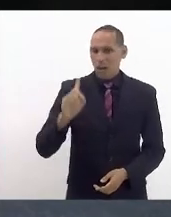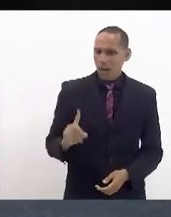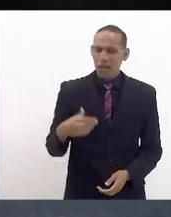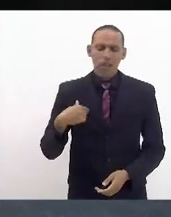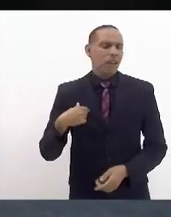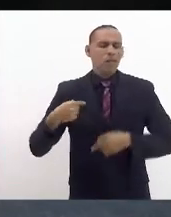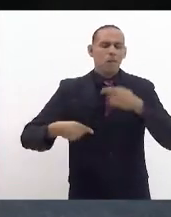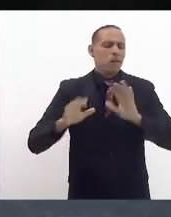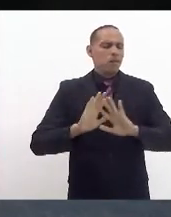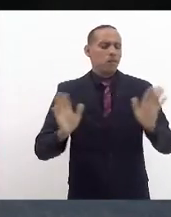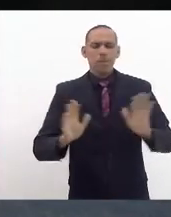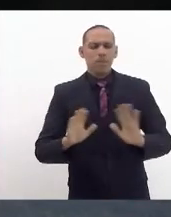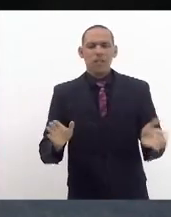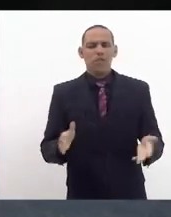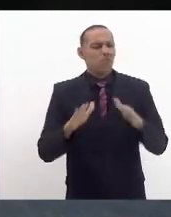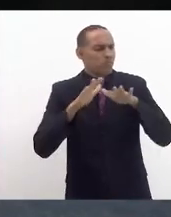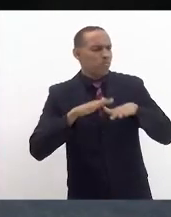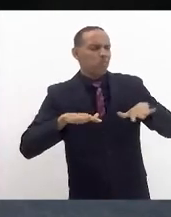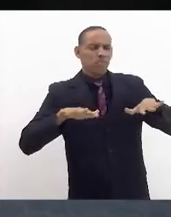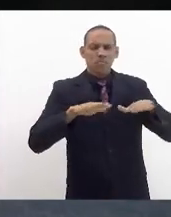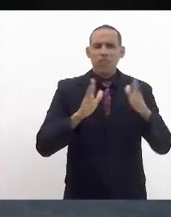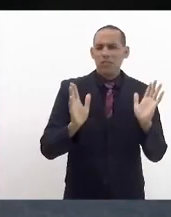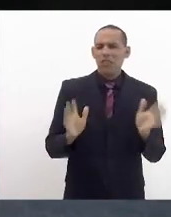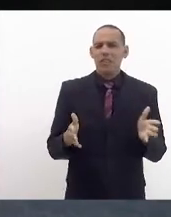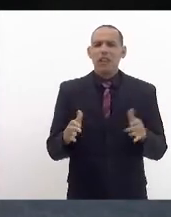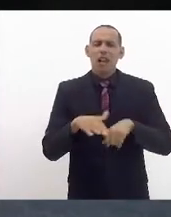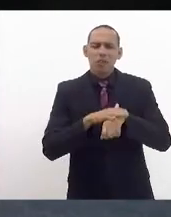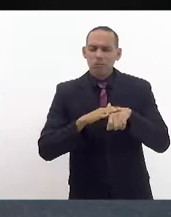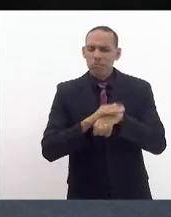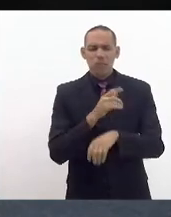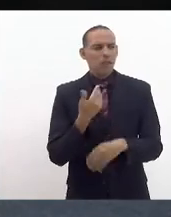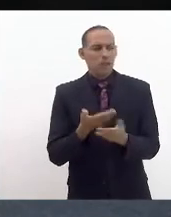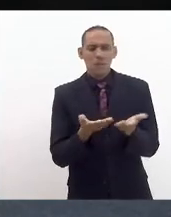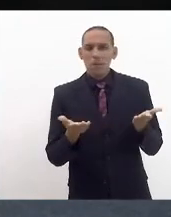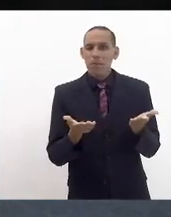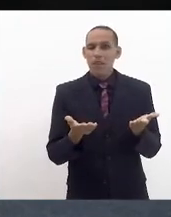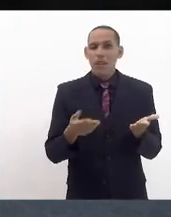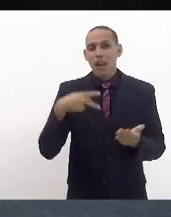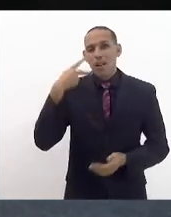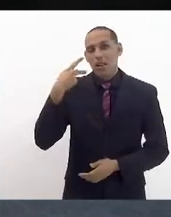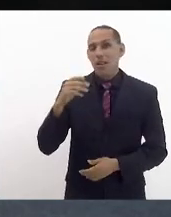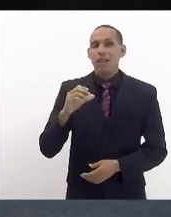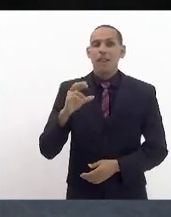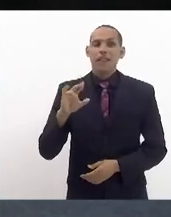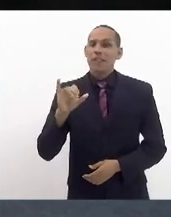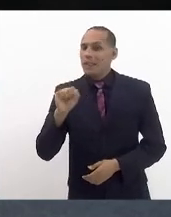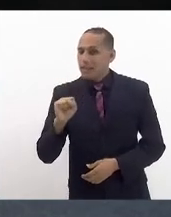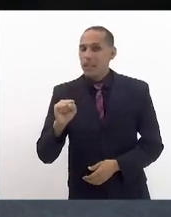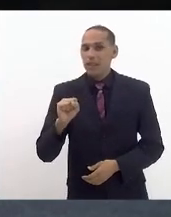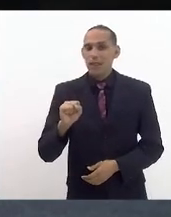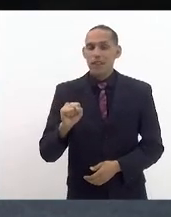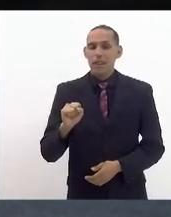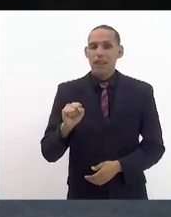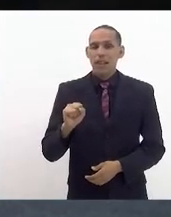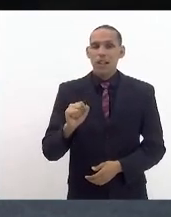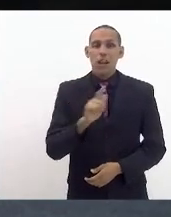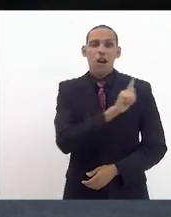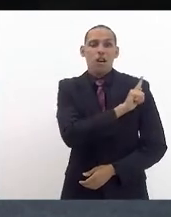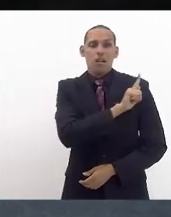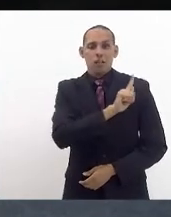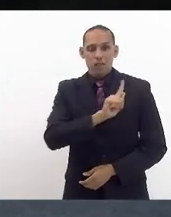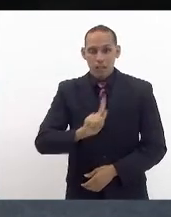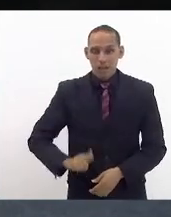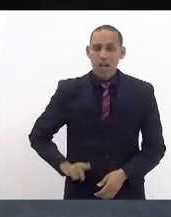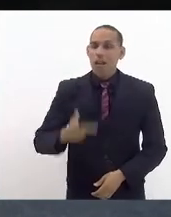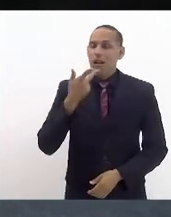nesse debate, que está aqui vocês, estamos aqui para conversar sobre isso, a vereadora Cris Gêmea, o governador, vou